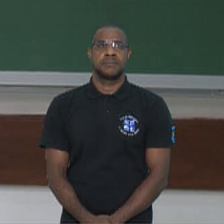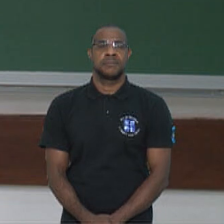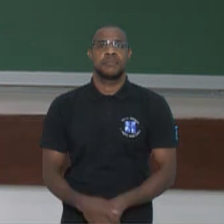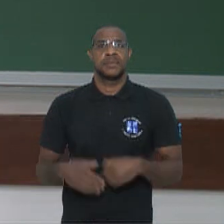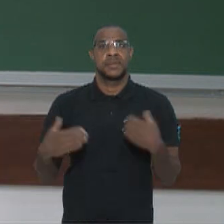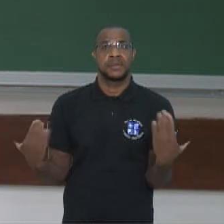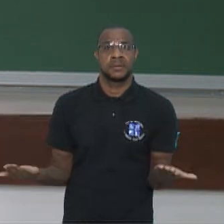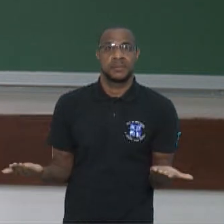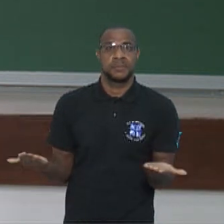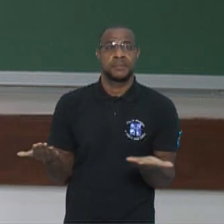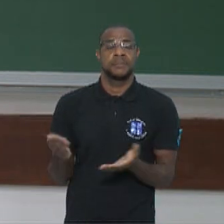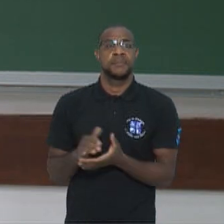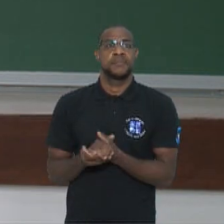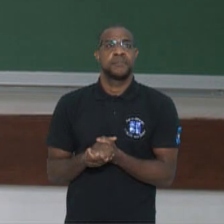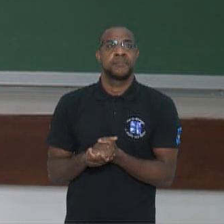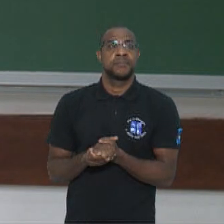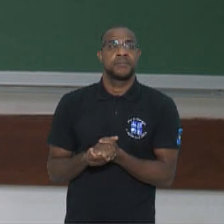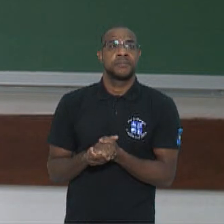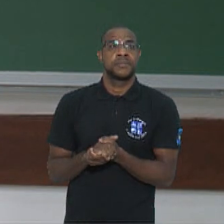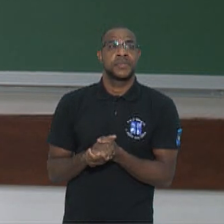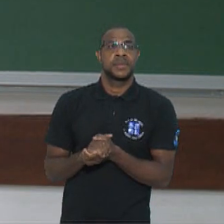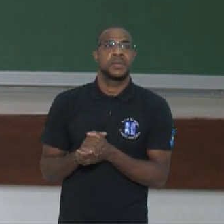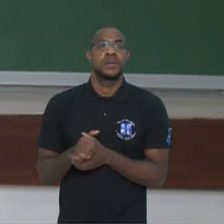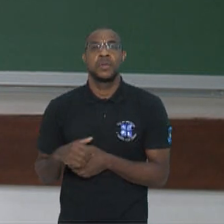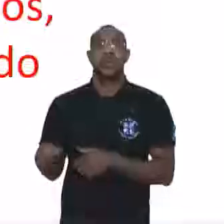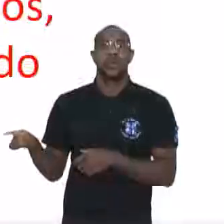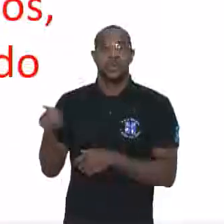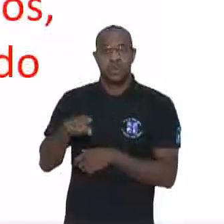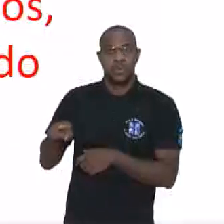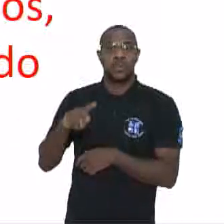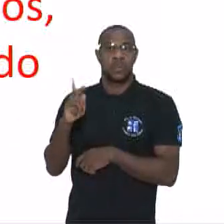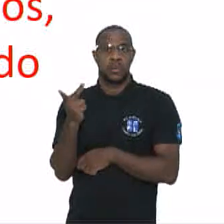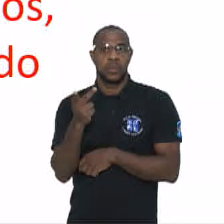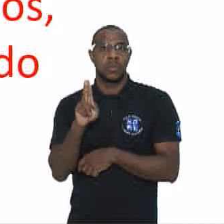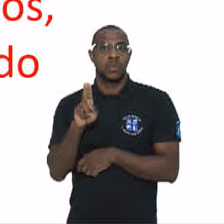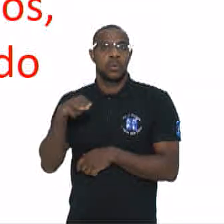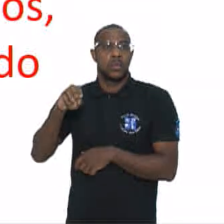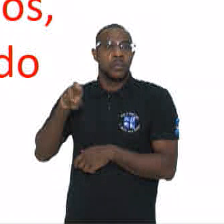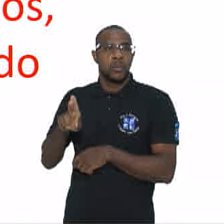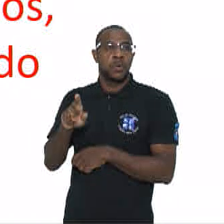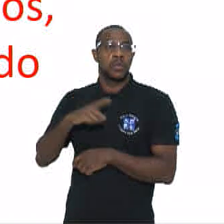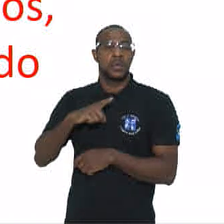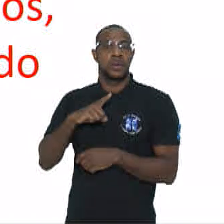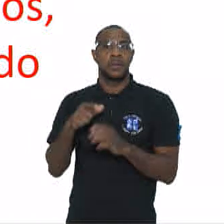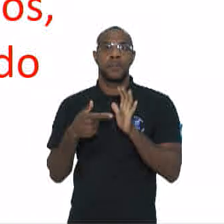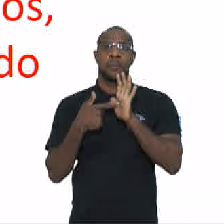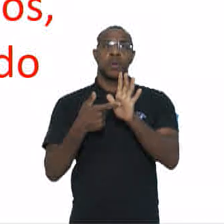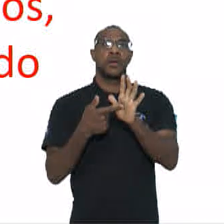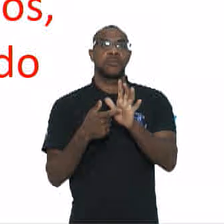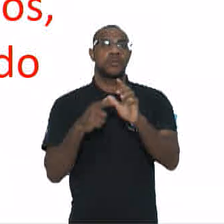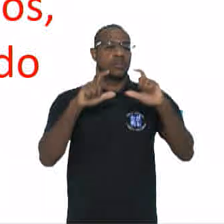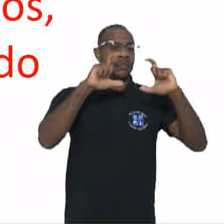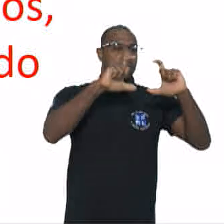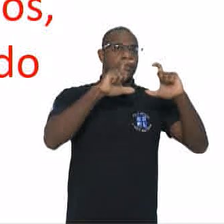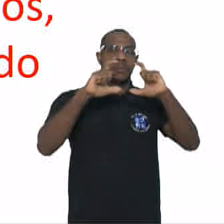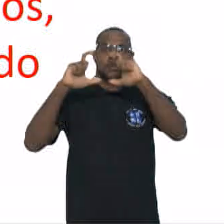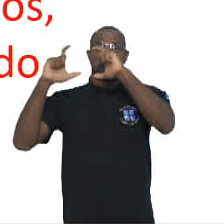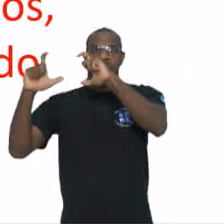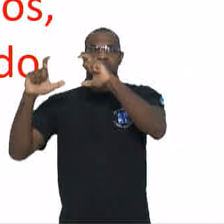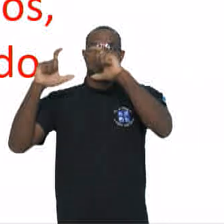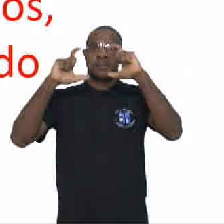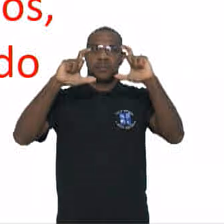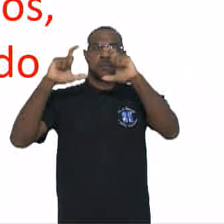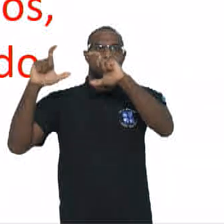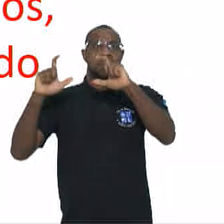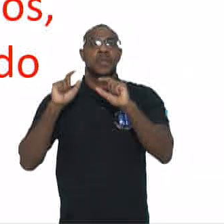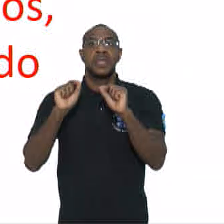Vamos lá então, pessoal? O humor está presente nos 2 últimos quadrinhos quando há uma quebra